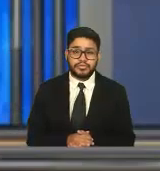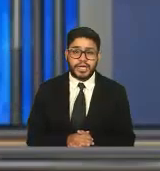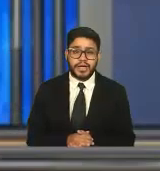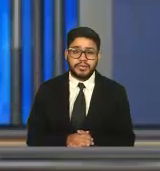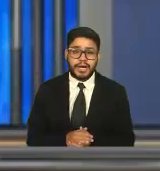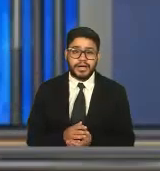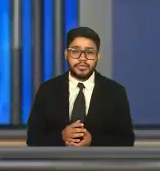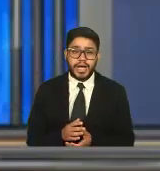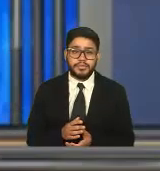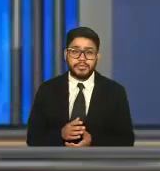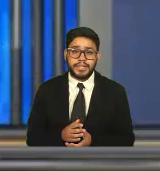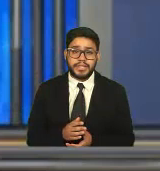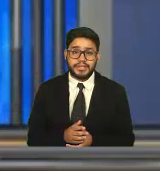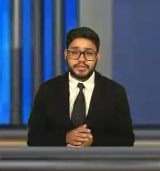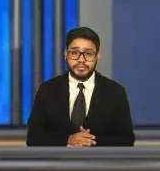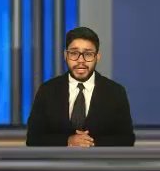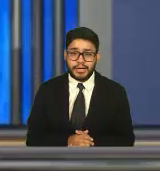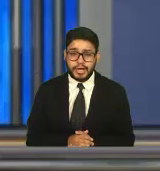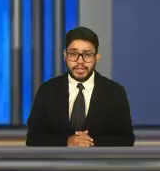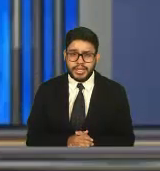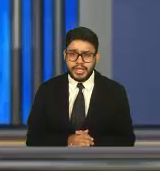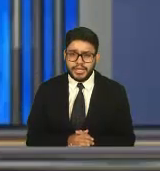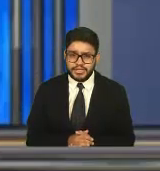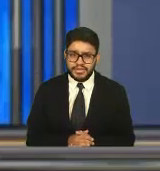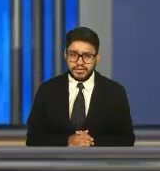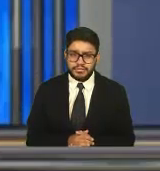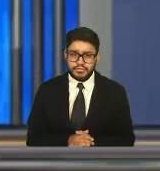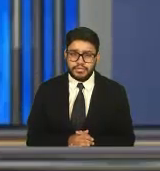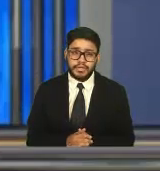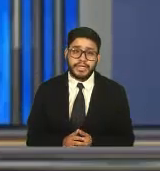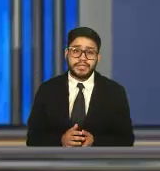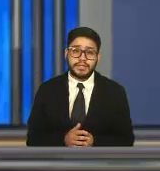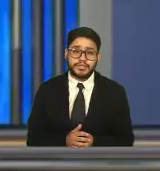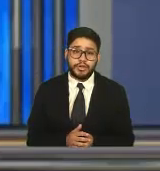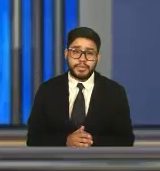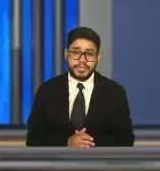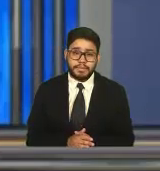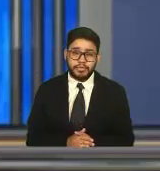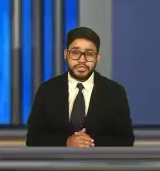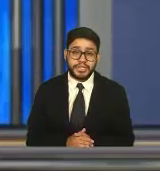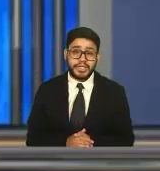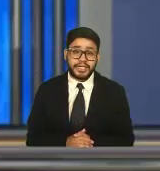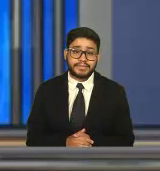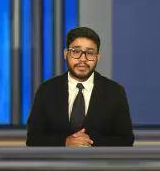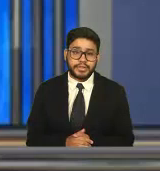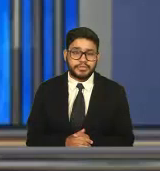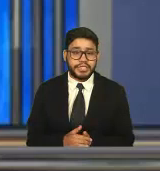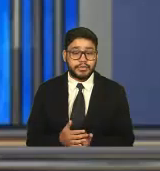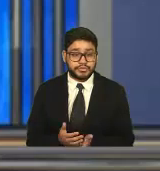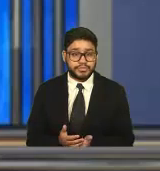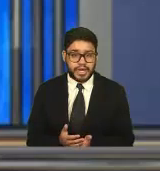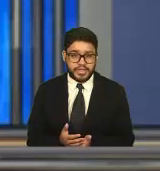Presidente Jair bolsonaro e Mário Abdo benítez do Paraguai estiveram no canteiro de obras da ponte da